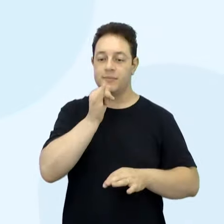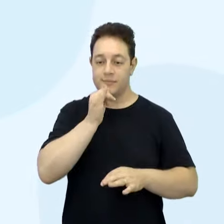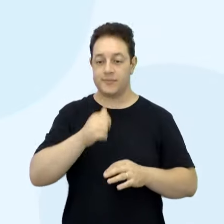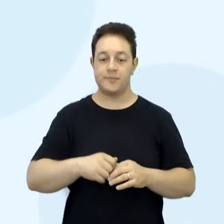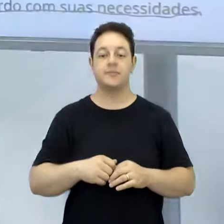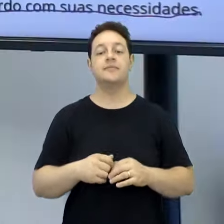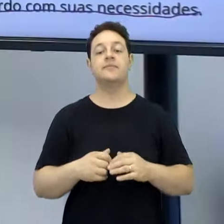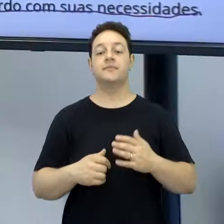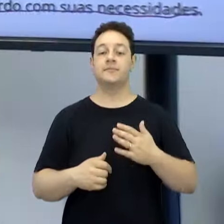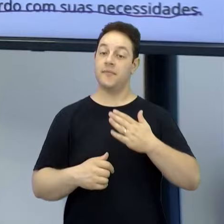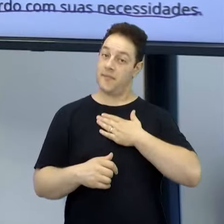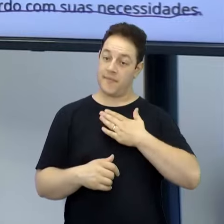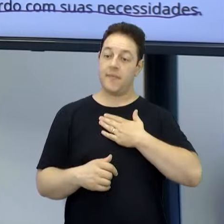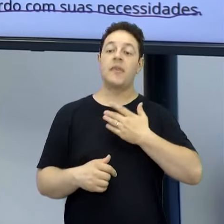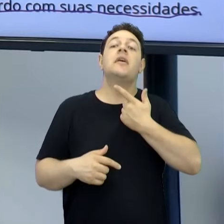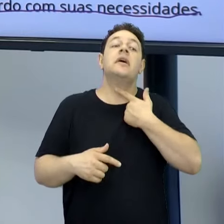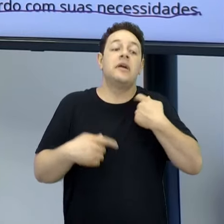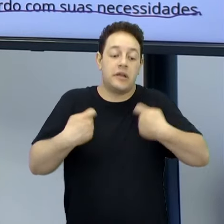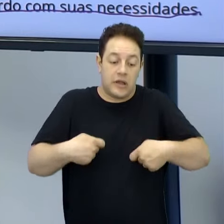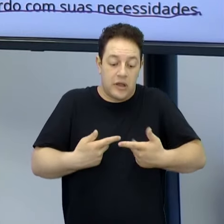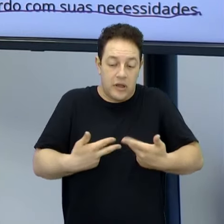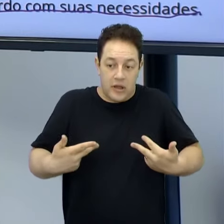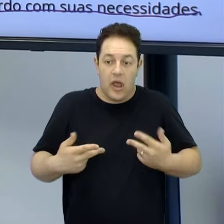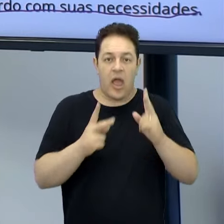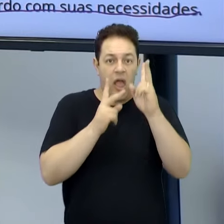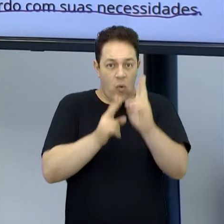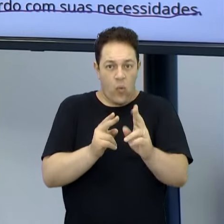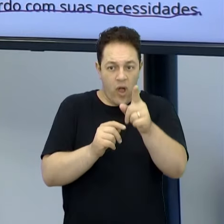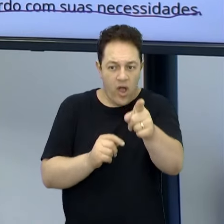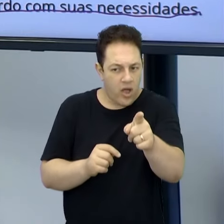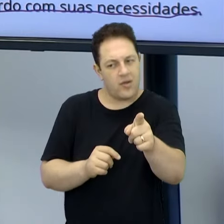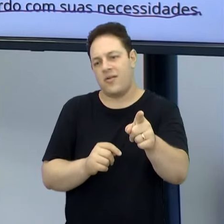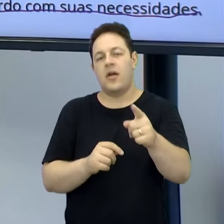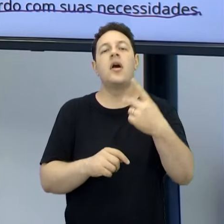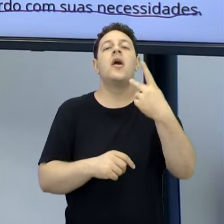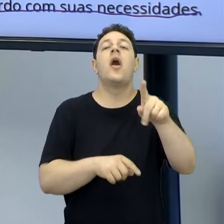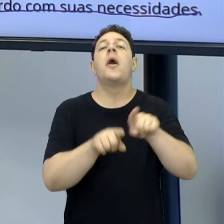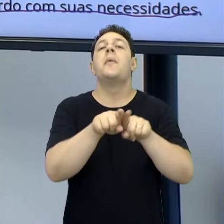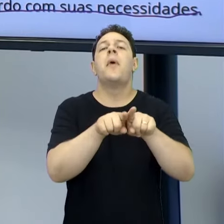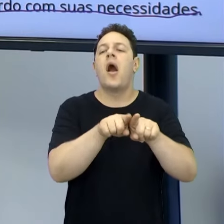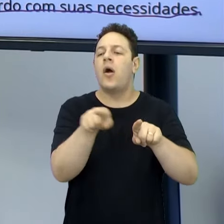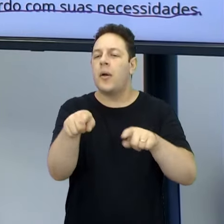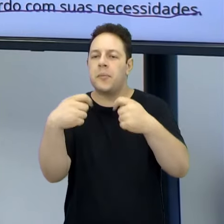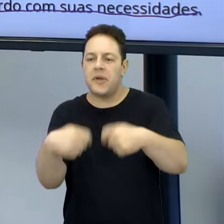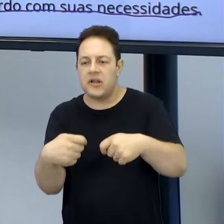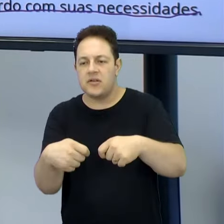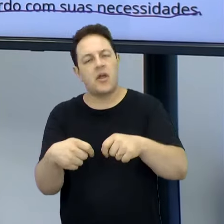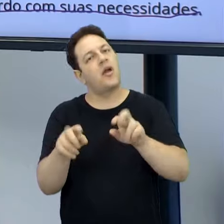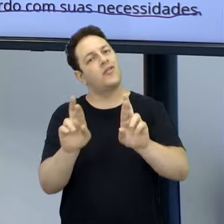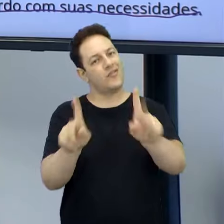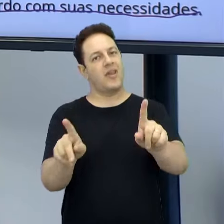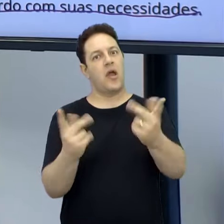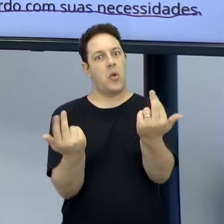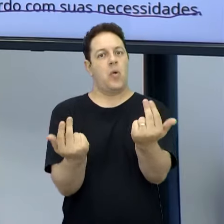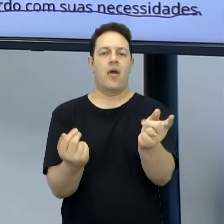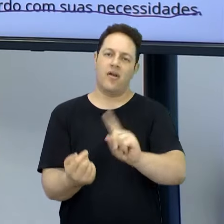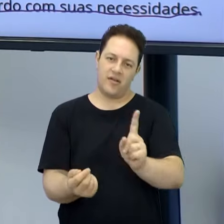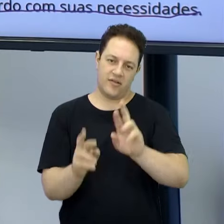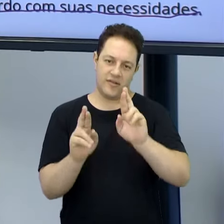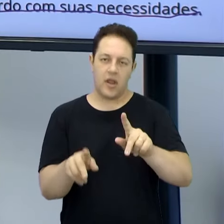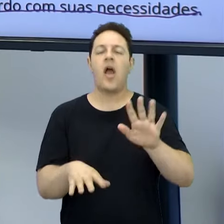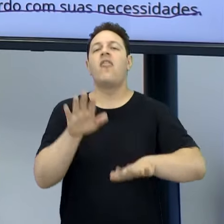necessidades provavelmente não são iguais às suas, a do seu irmão também, provavelmente, se você tiver irmão ou não,